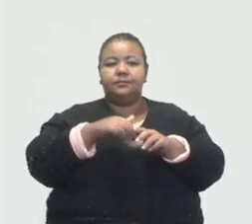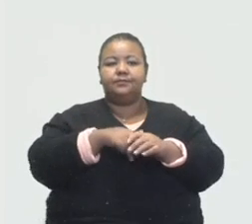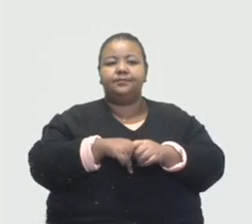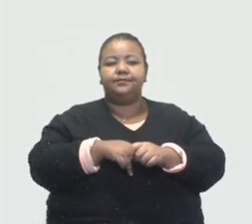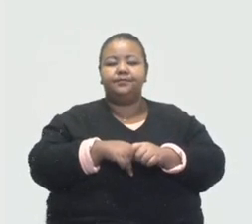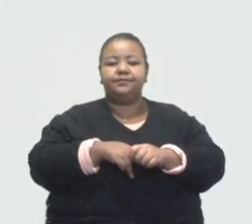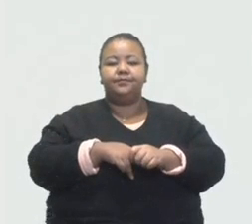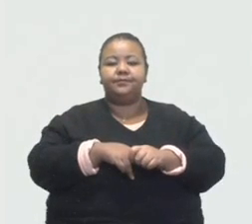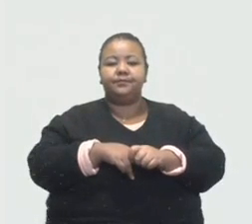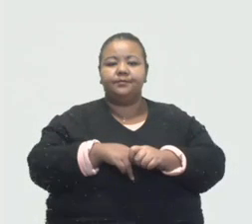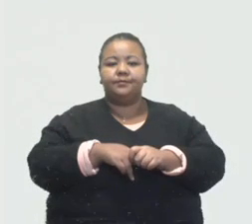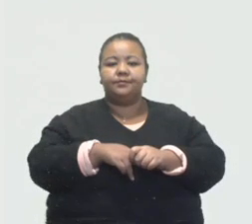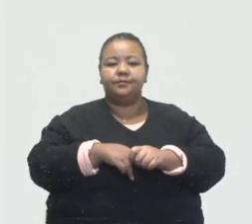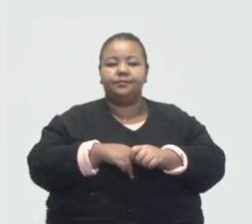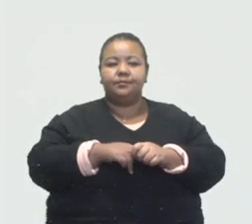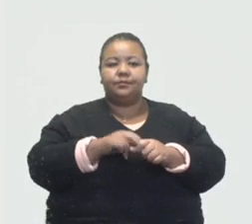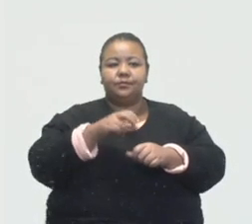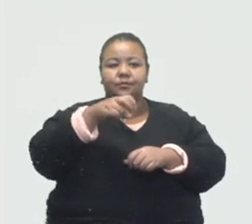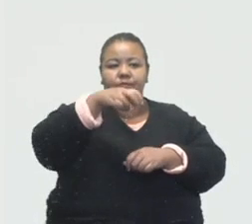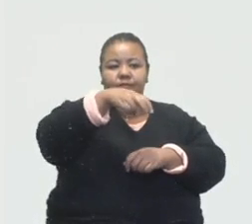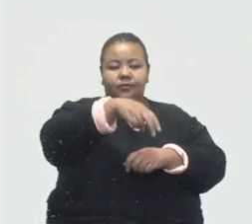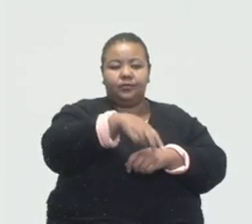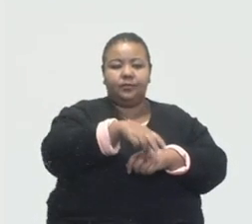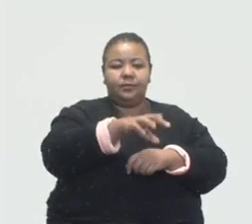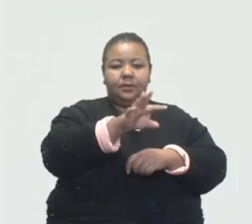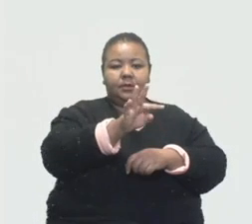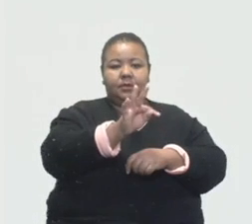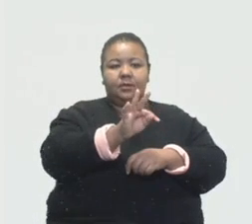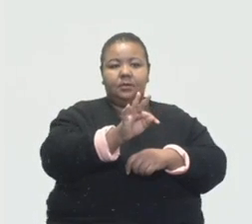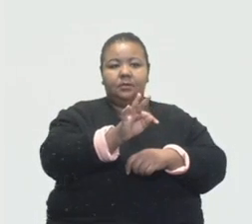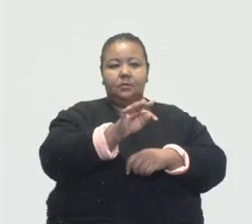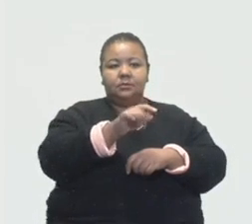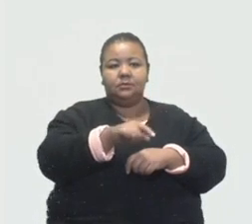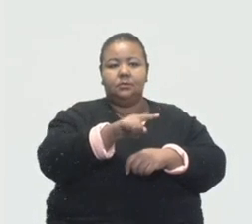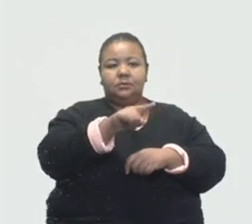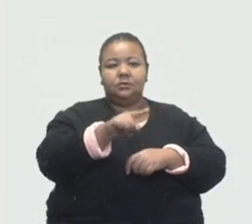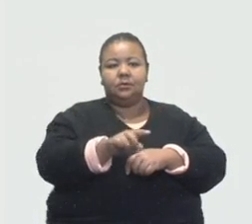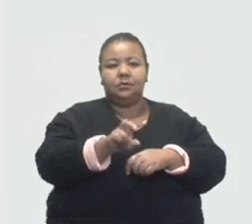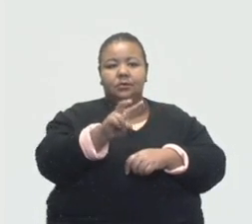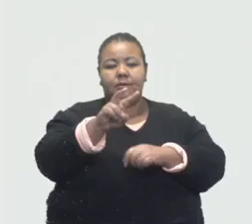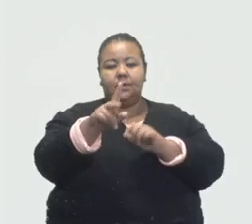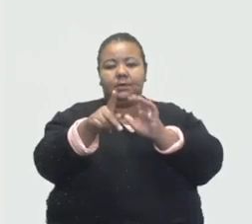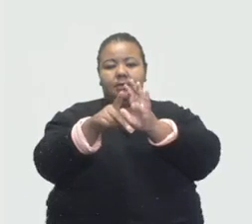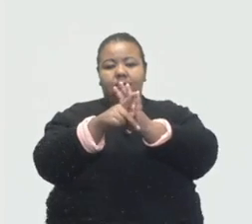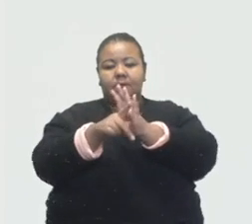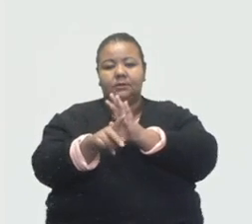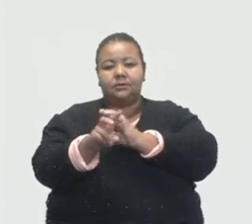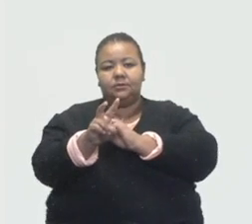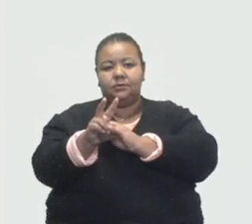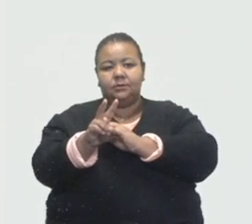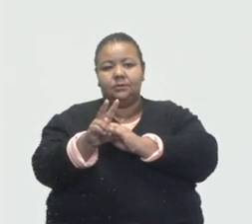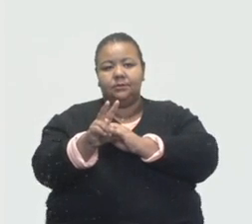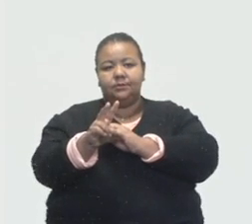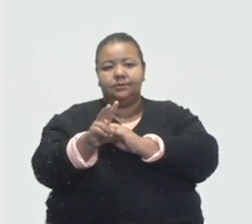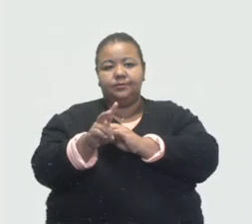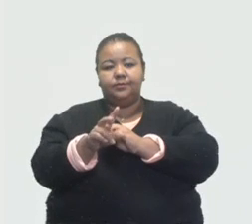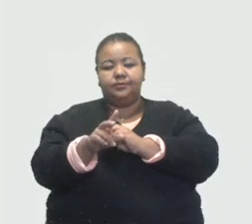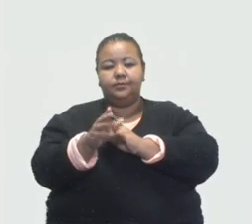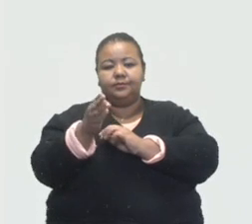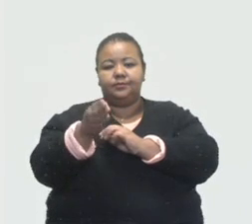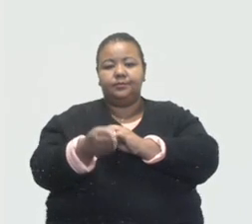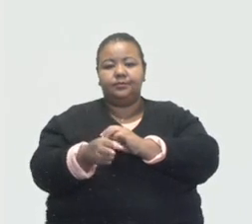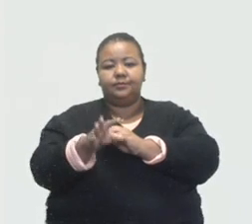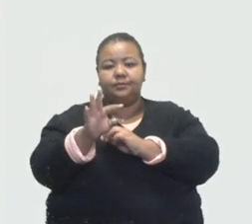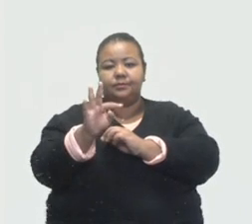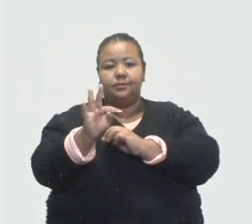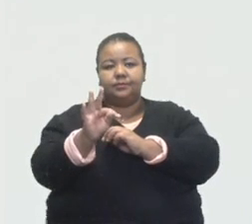representação simbólica. Nós temos que o núcleo de uma transformação linear é dado pelo vetor V, que pertence ao nosso espaço vetorial V, e que